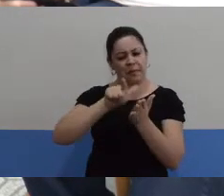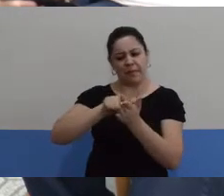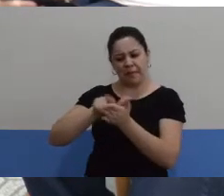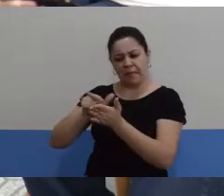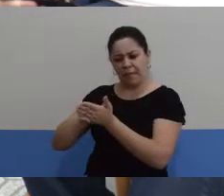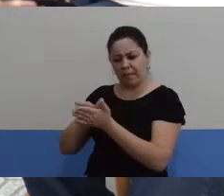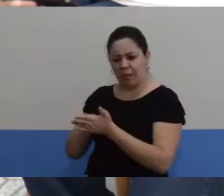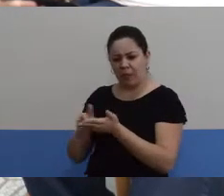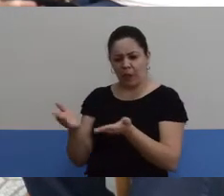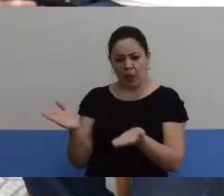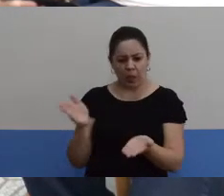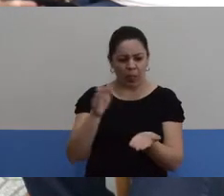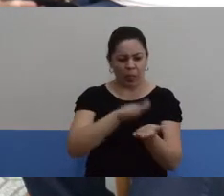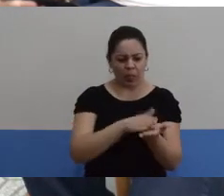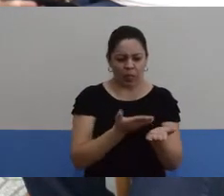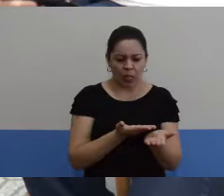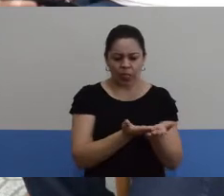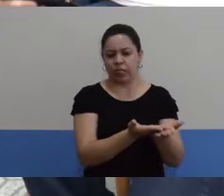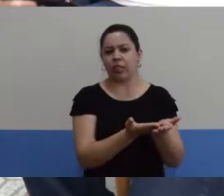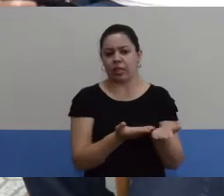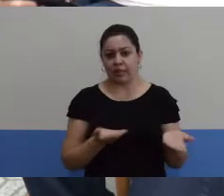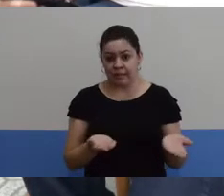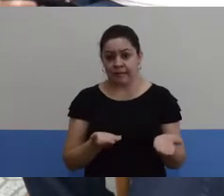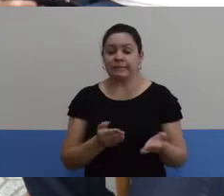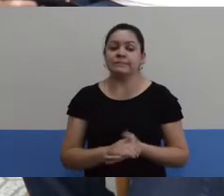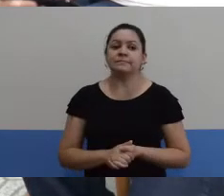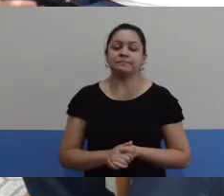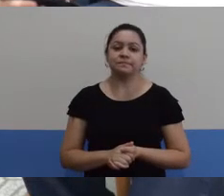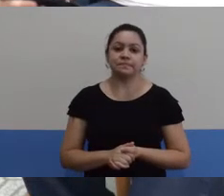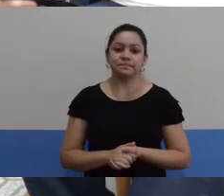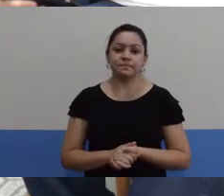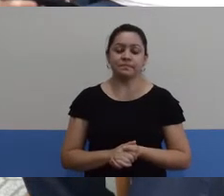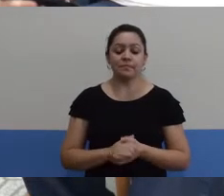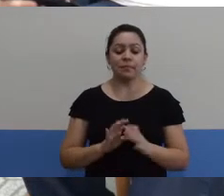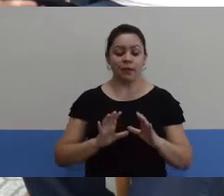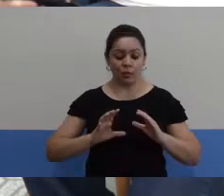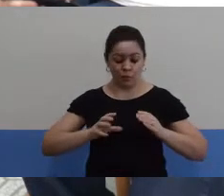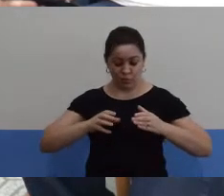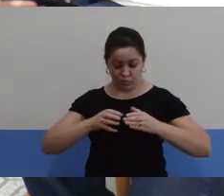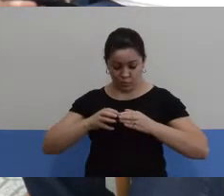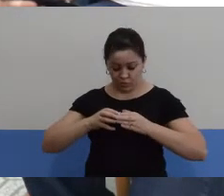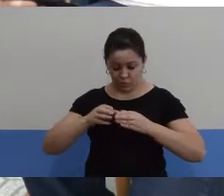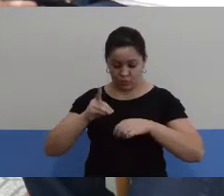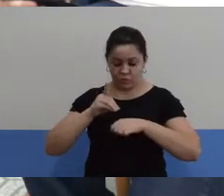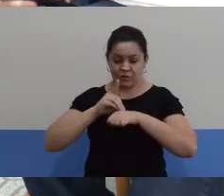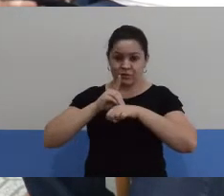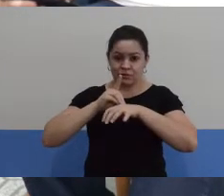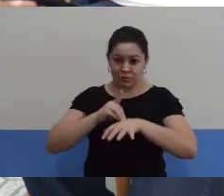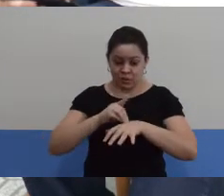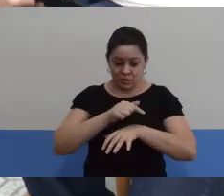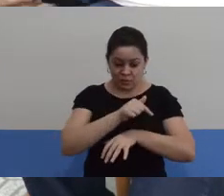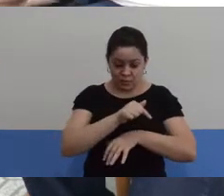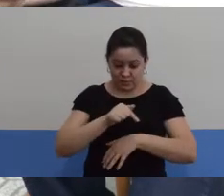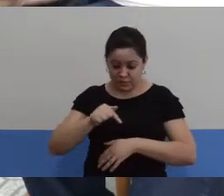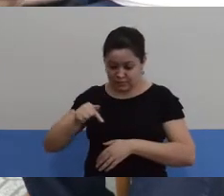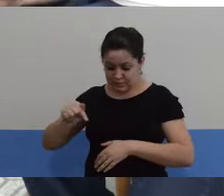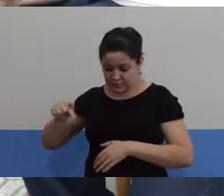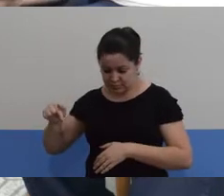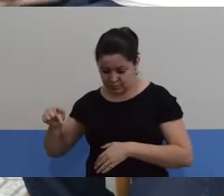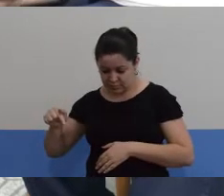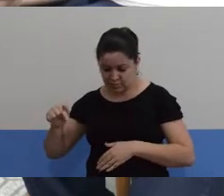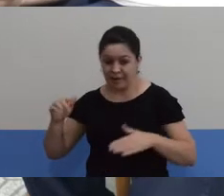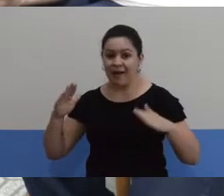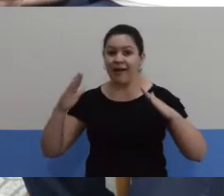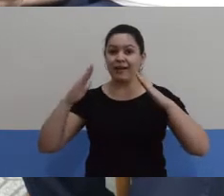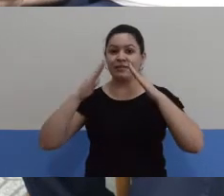Então, aí essa comissão diocesana, ela vai se reunir durante uma semana, vai se fechar na casa de